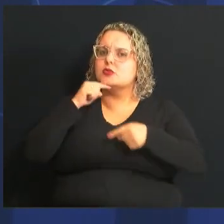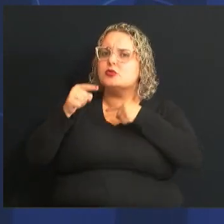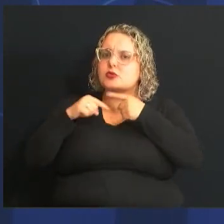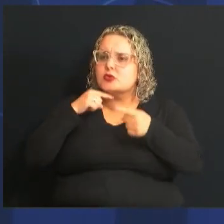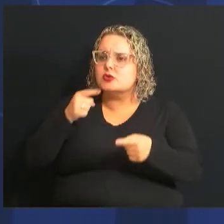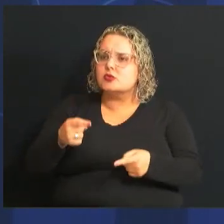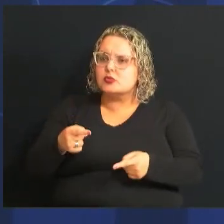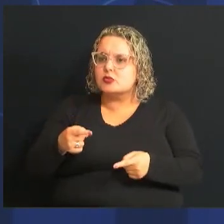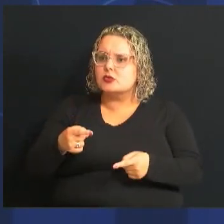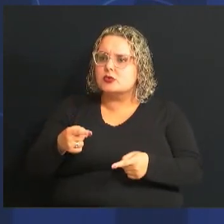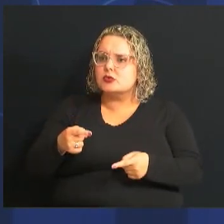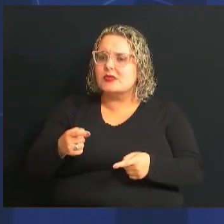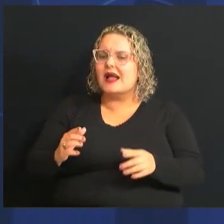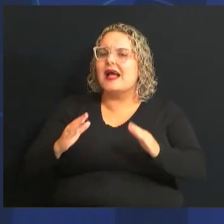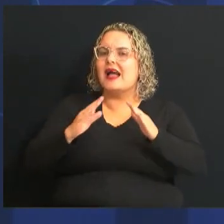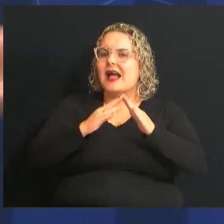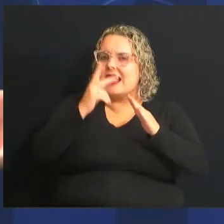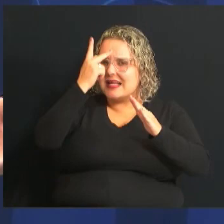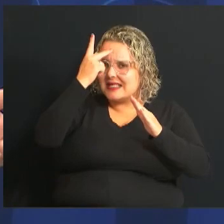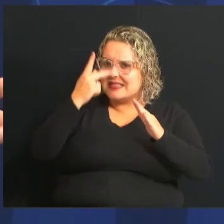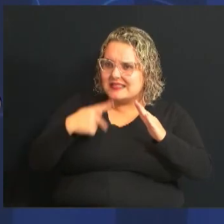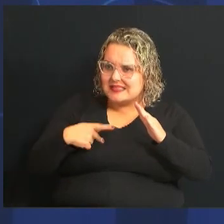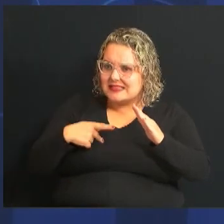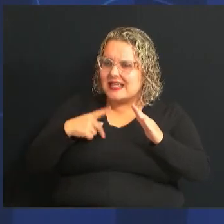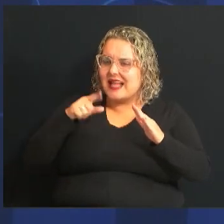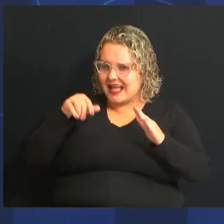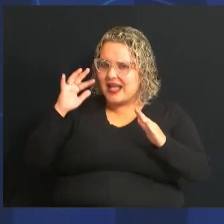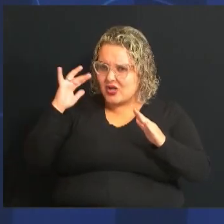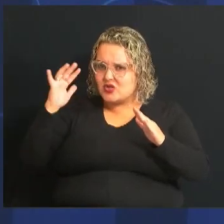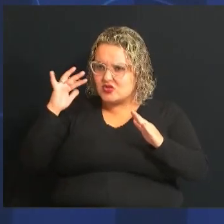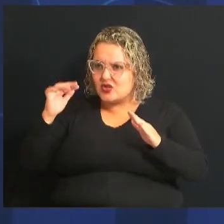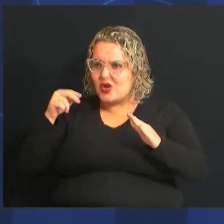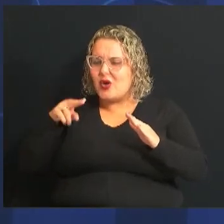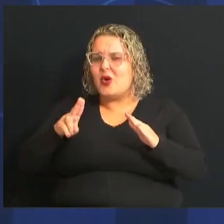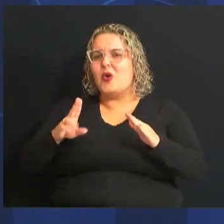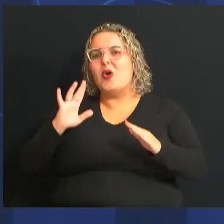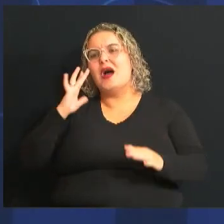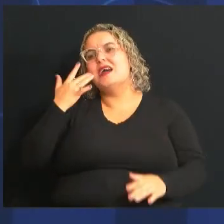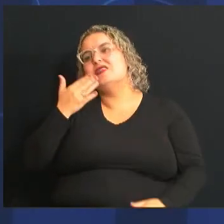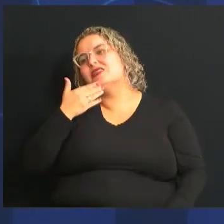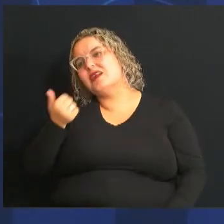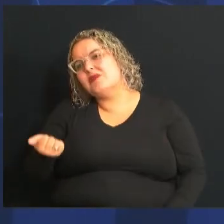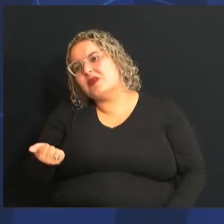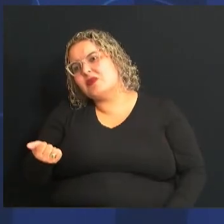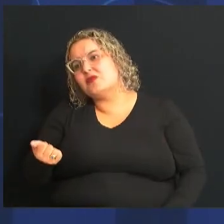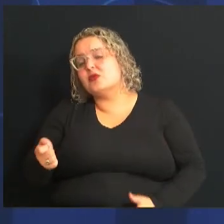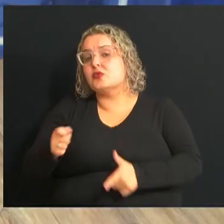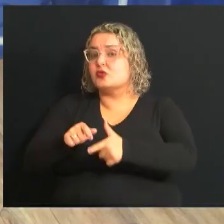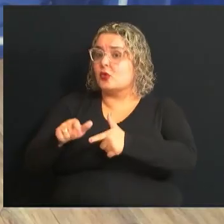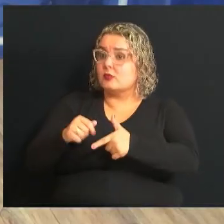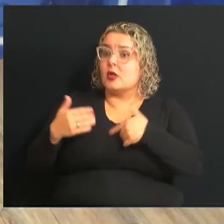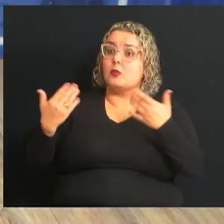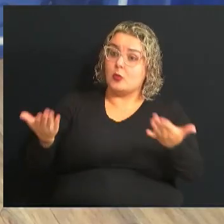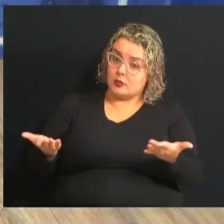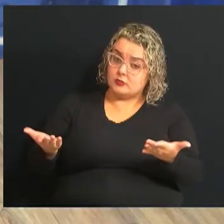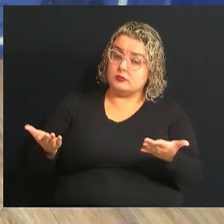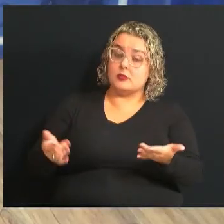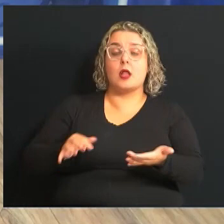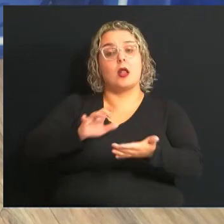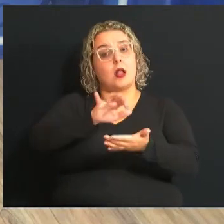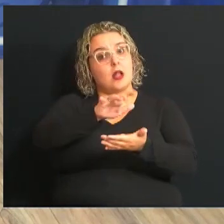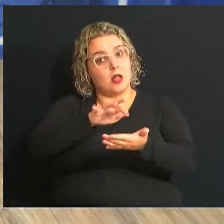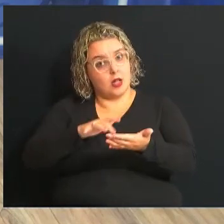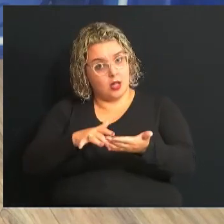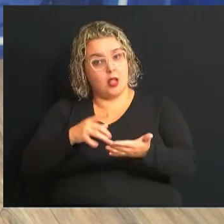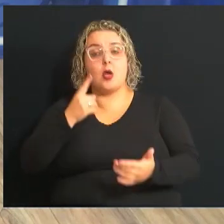A casa própria ainda é o seu sonho ou você acha melhor ficar no aluguel? Bom, no nosso quadro de hoje,